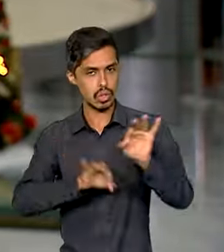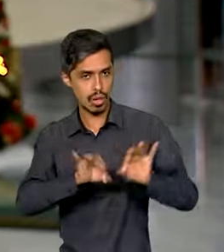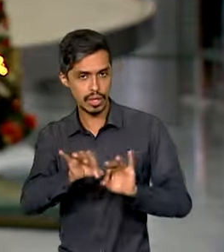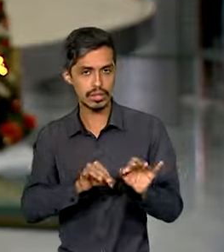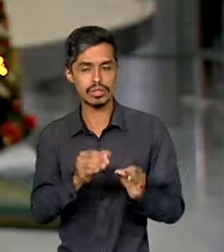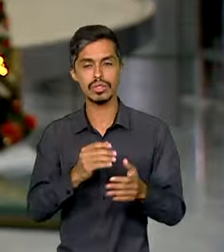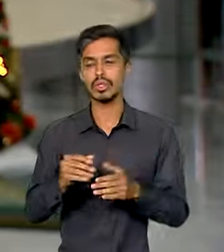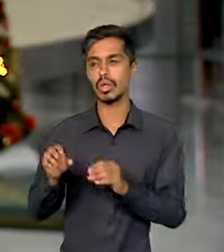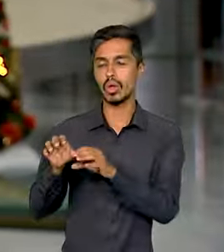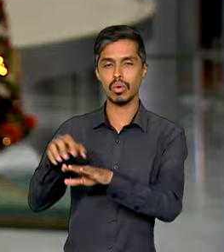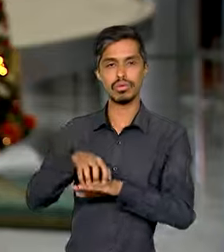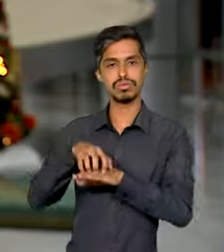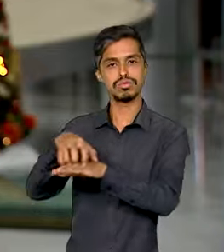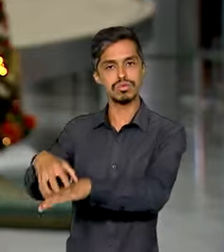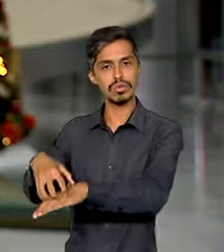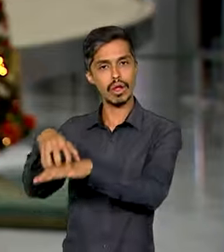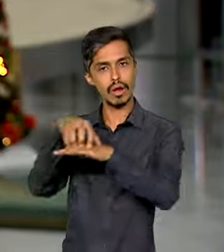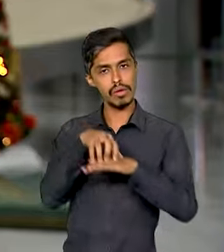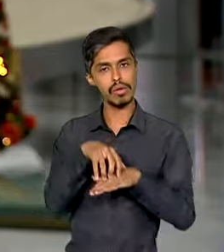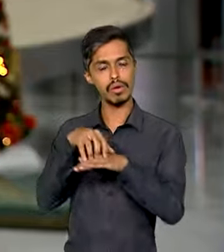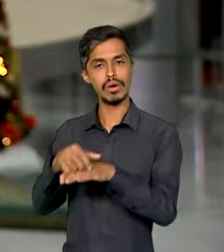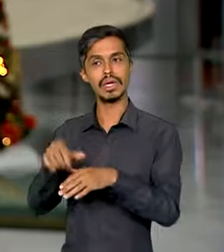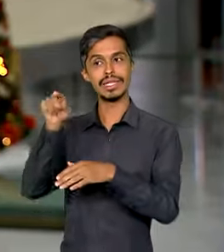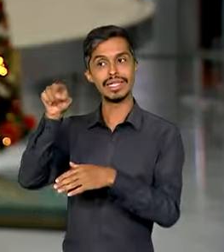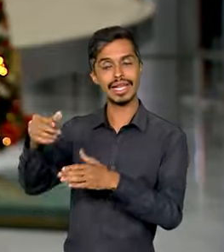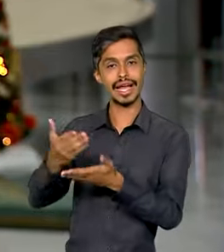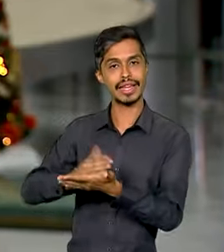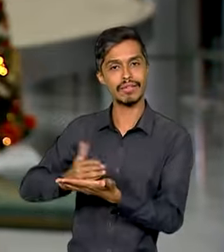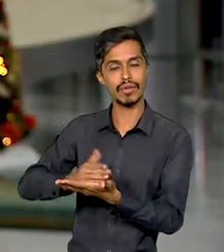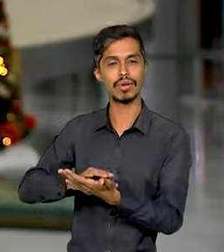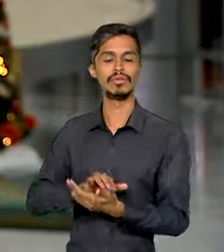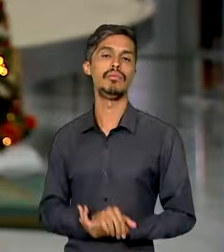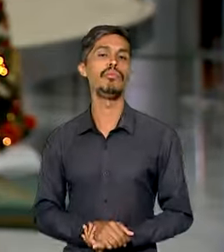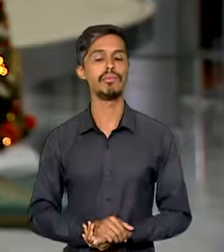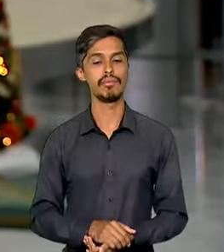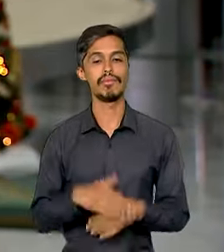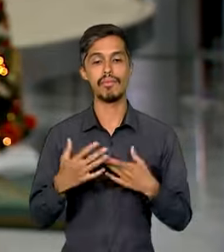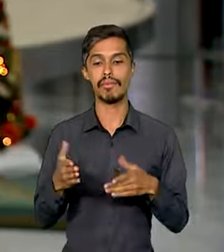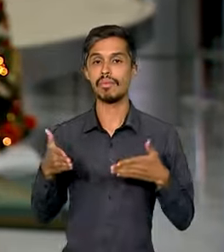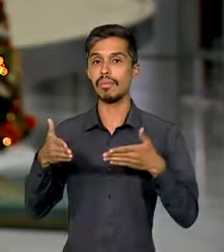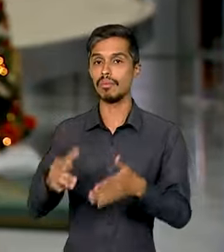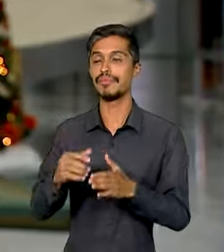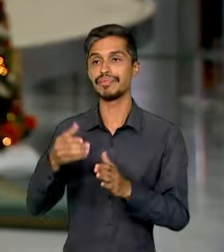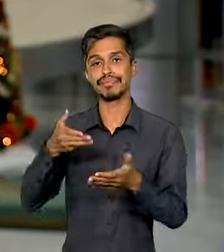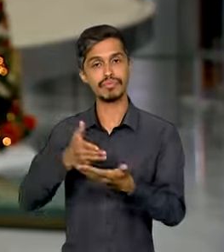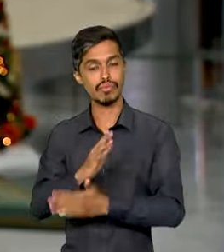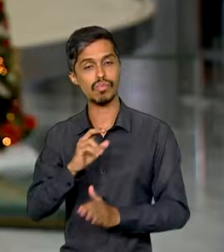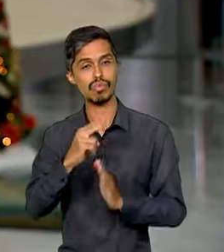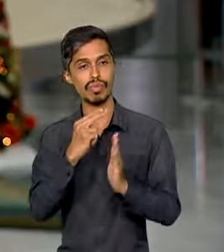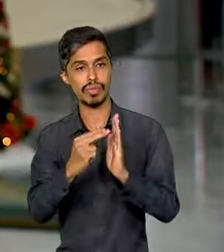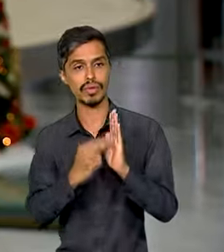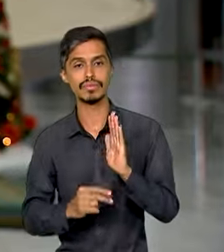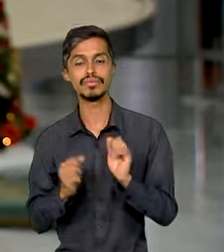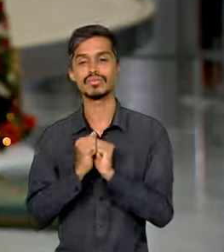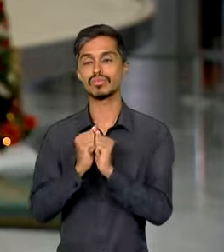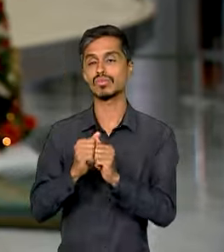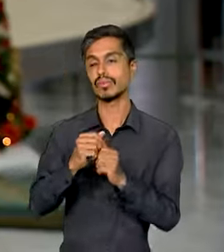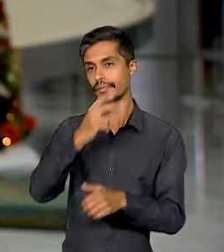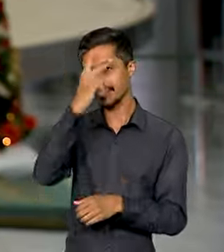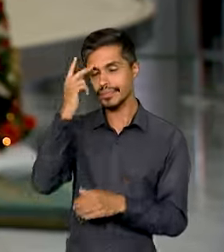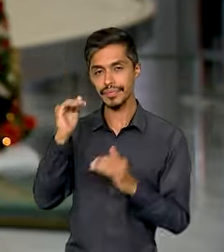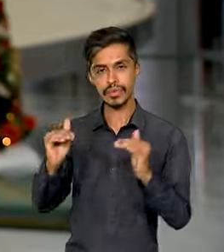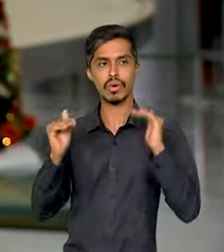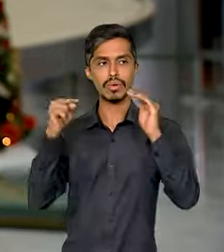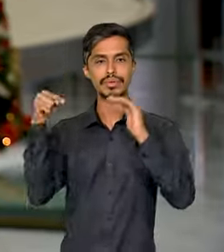o traslado e também os trâmites na fronteira. E, além disso, atua na aprovação dos nomes com autoridades de Israel,